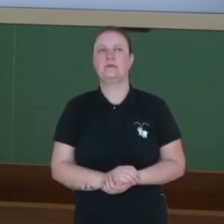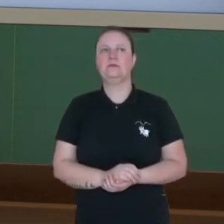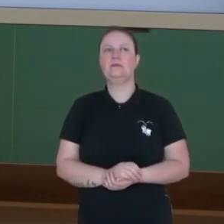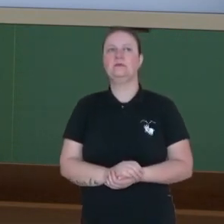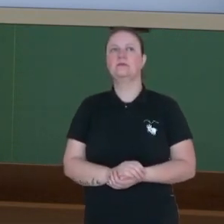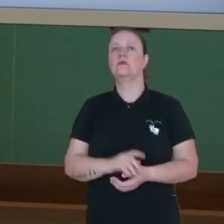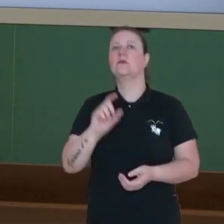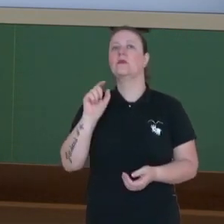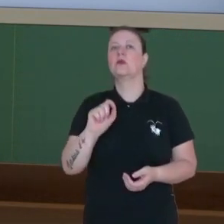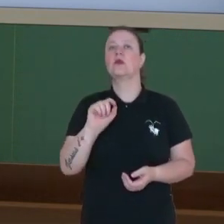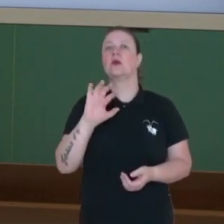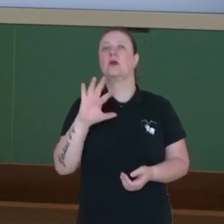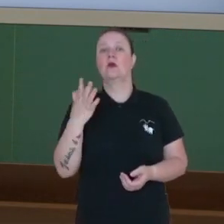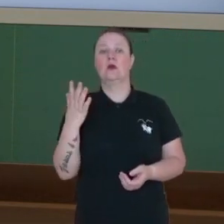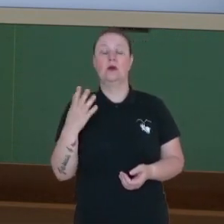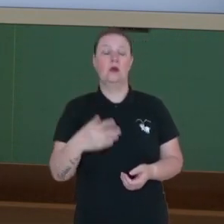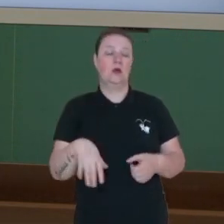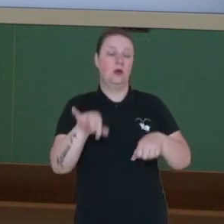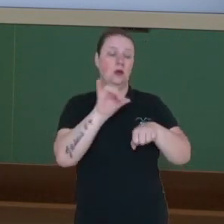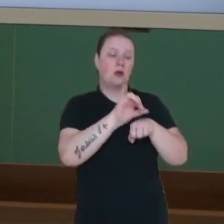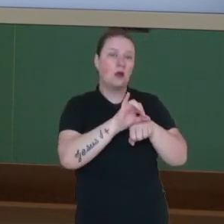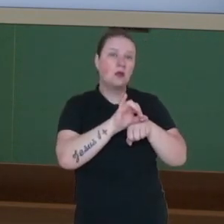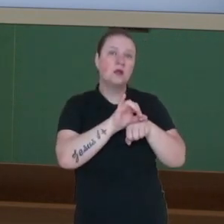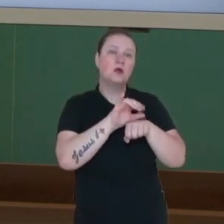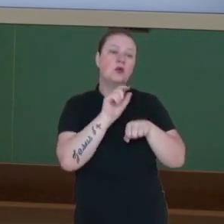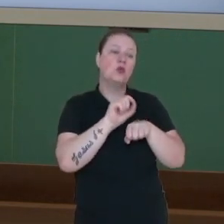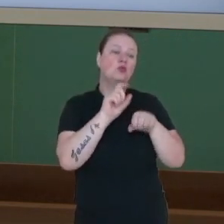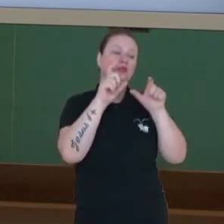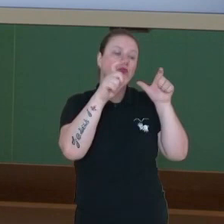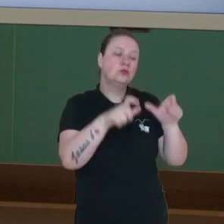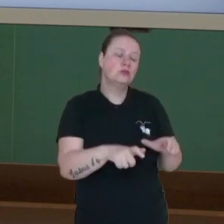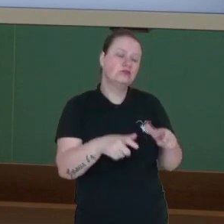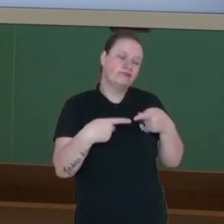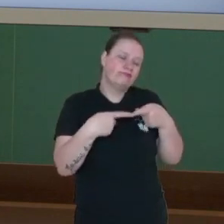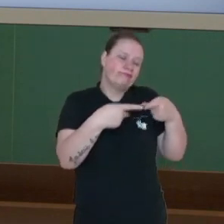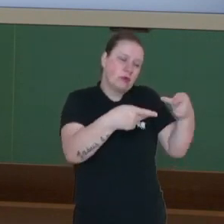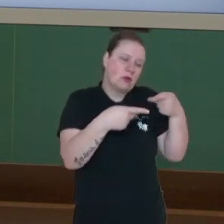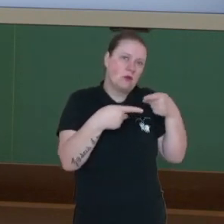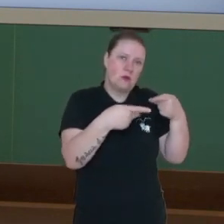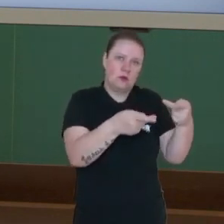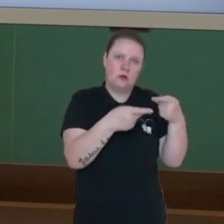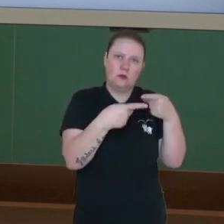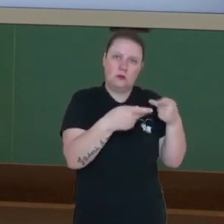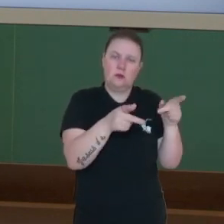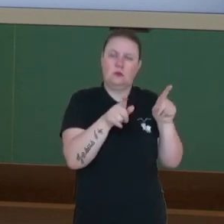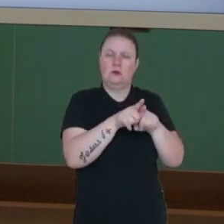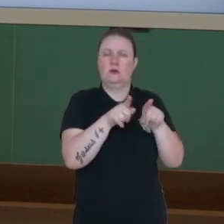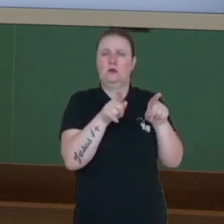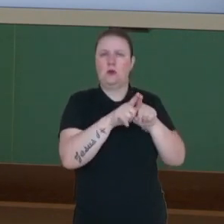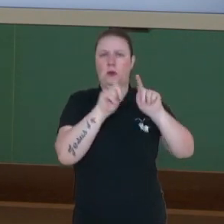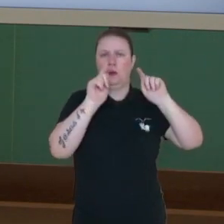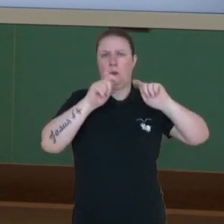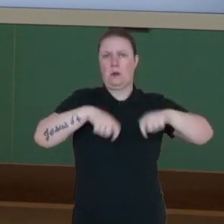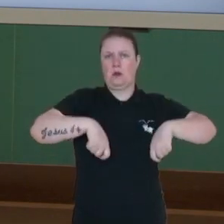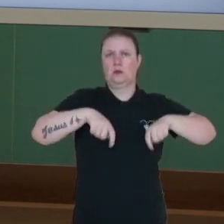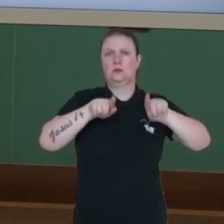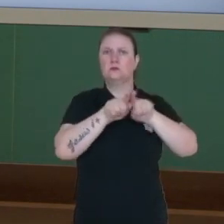ilha, ela é um ponto turístico, né? A ilha de Cotinga, ela é um ponto turístico do nosso litoral paranaense, podendo ser